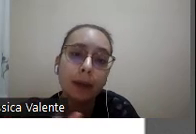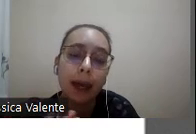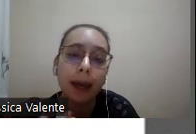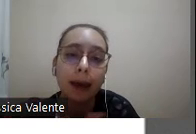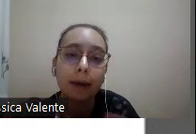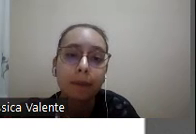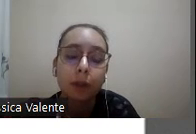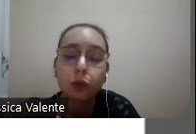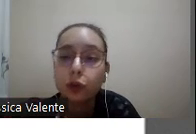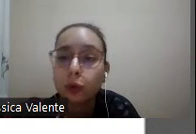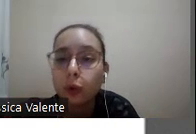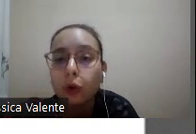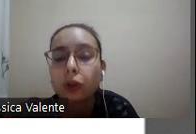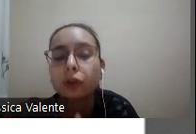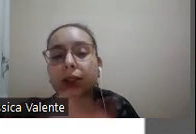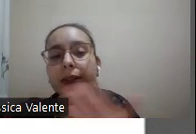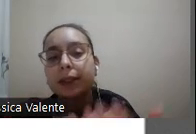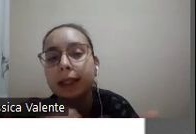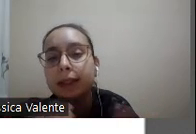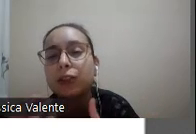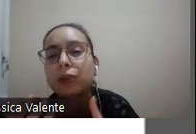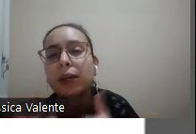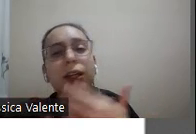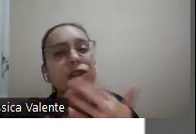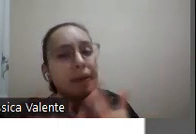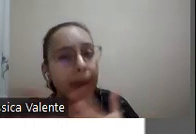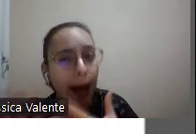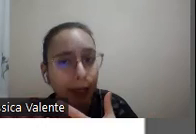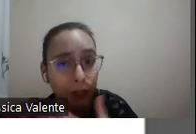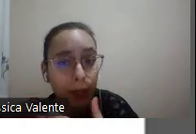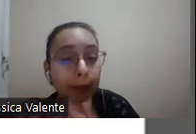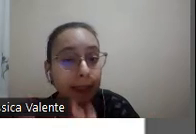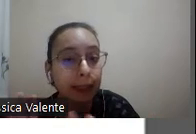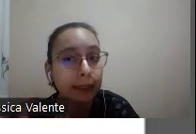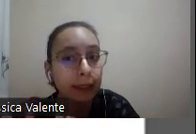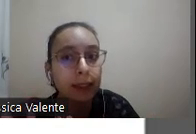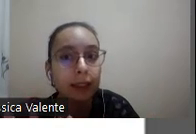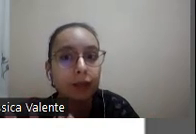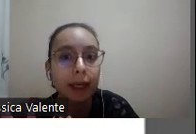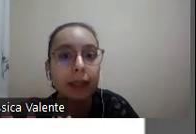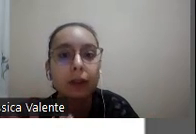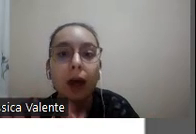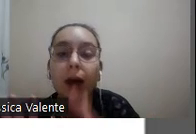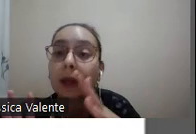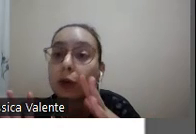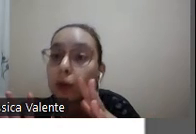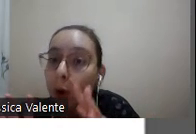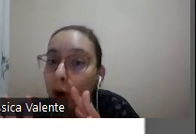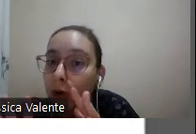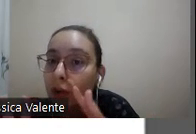língua dos surdos, isso assim, existe um grande debate. Mas é interessante a gente ver isso,